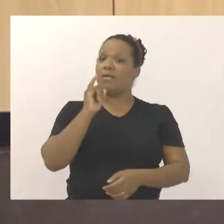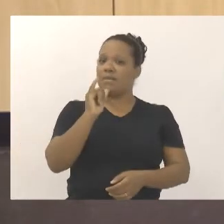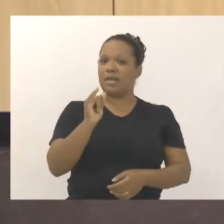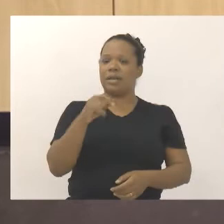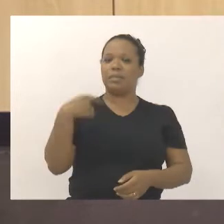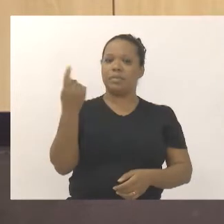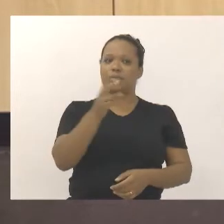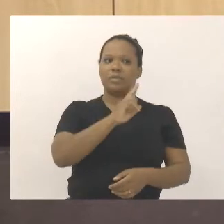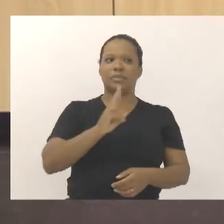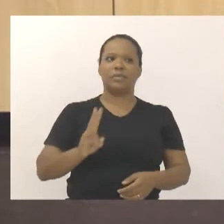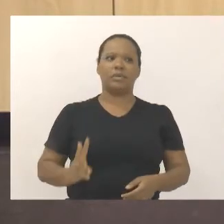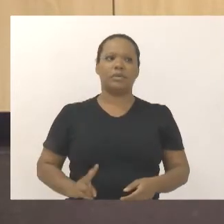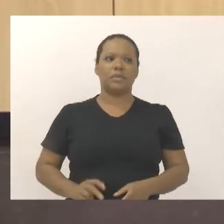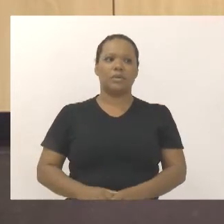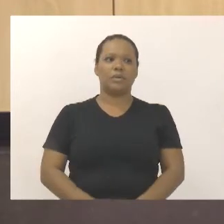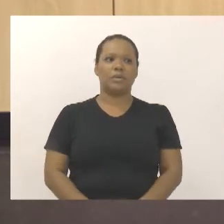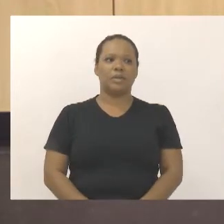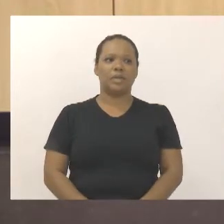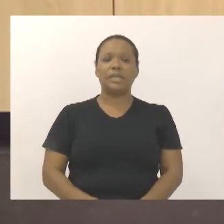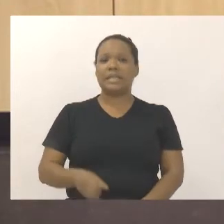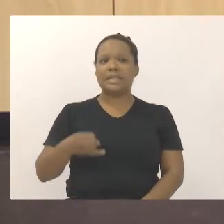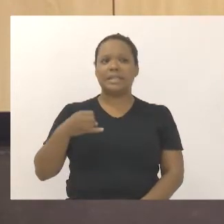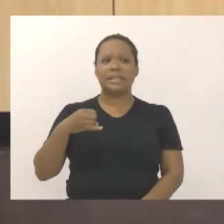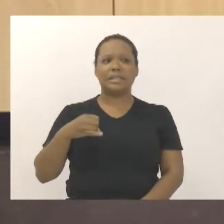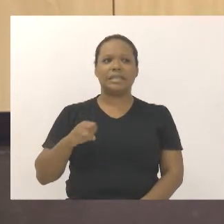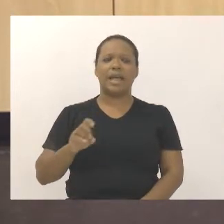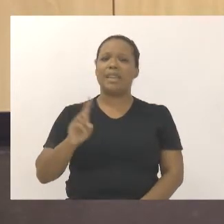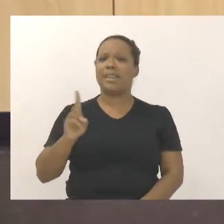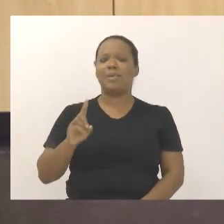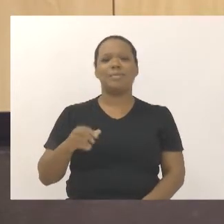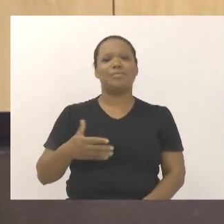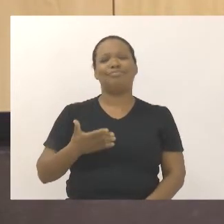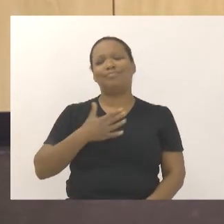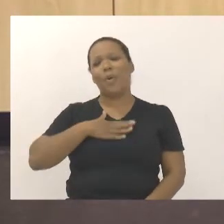que, se fosse possível, não deixar empatar.